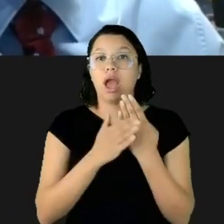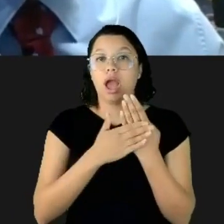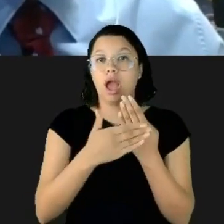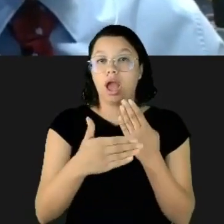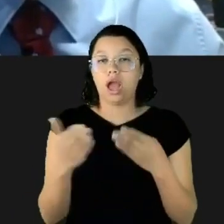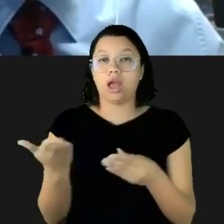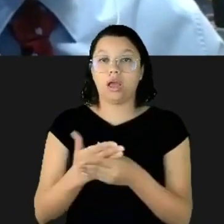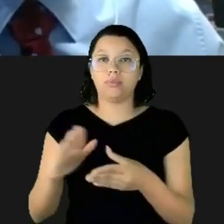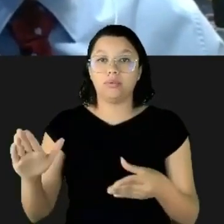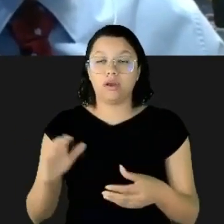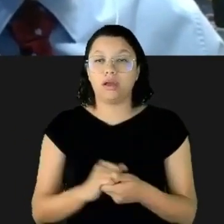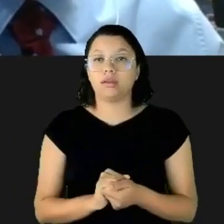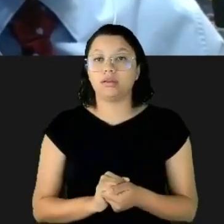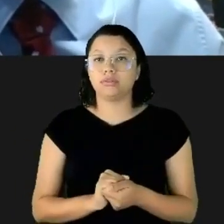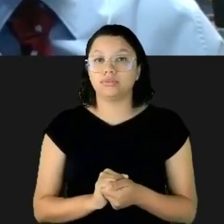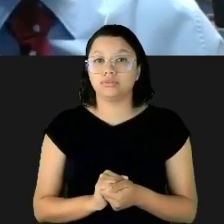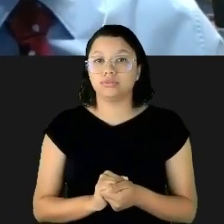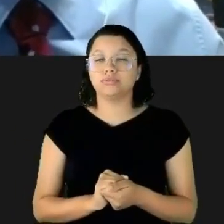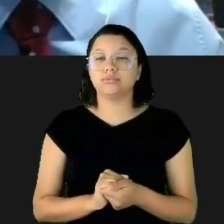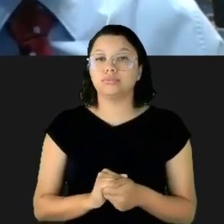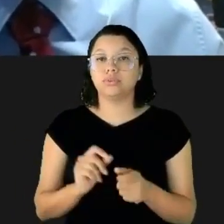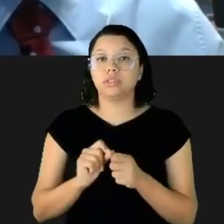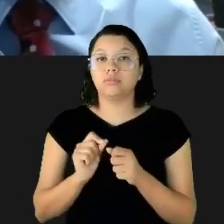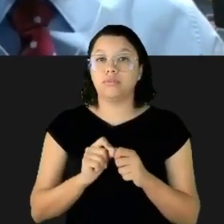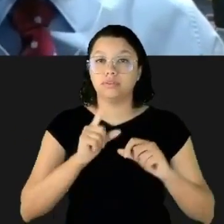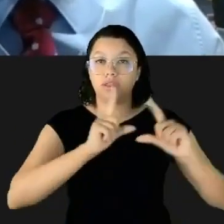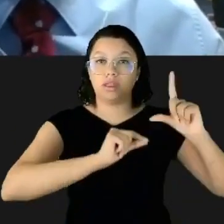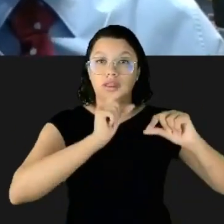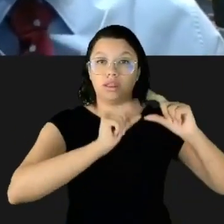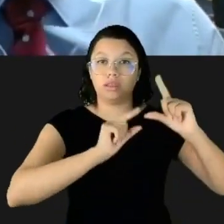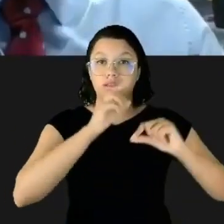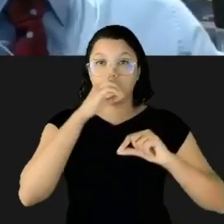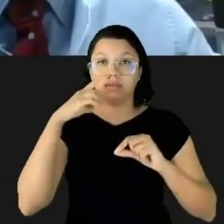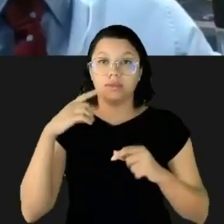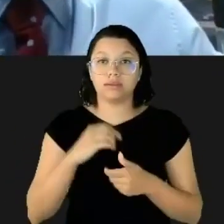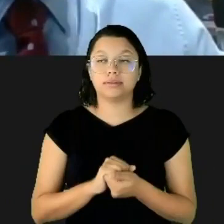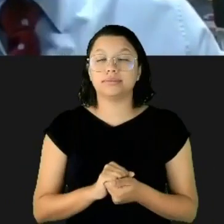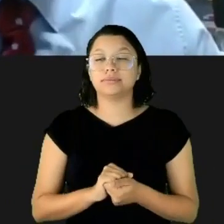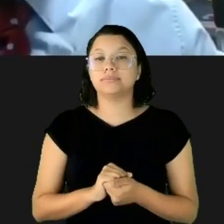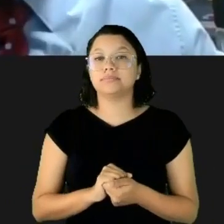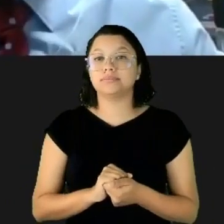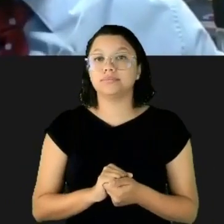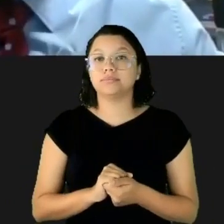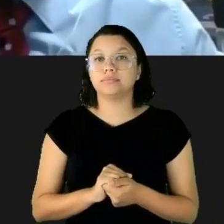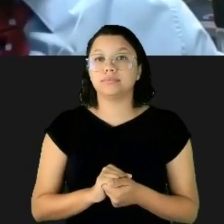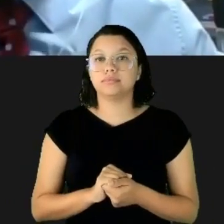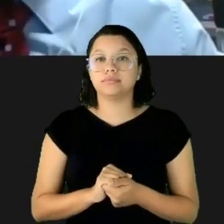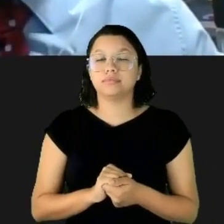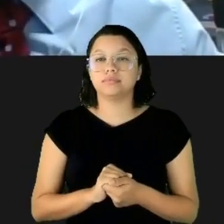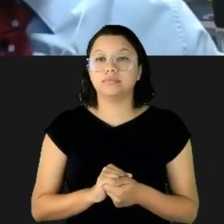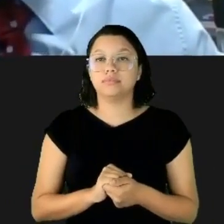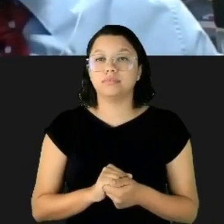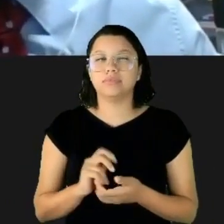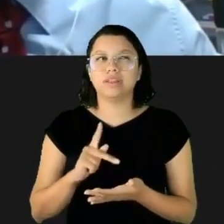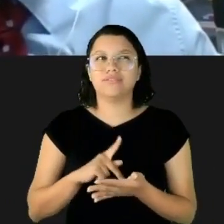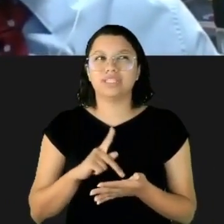dos autos que forma aquela estrela amarela na verdade no